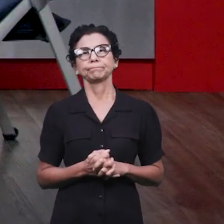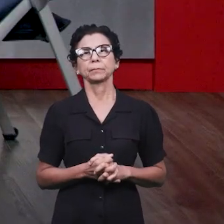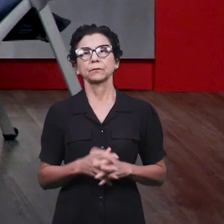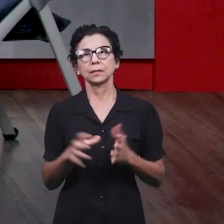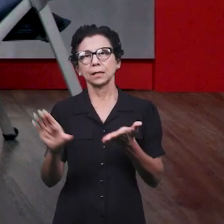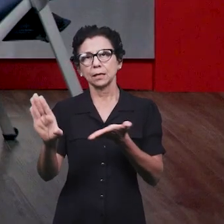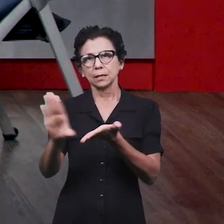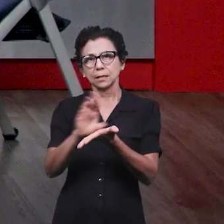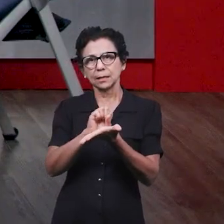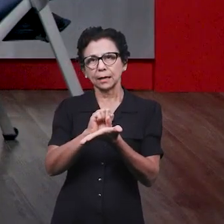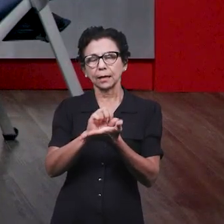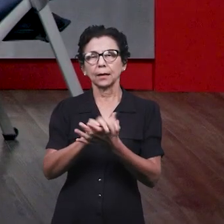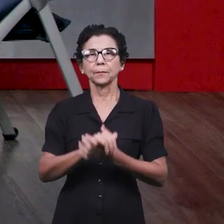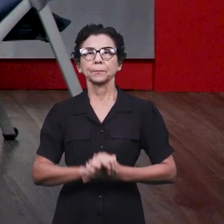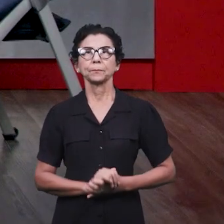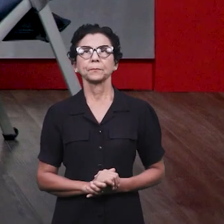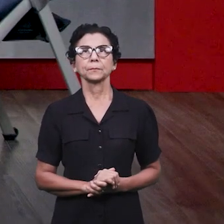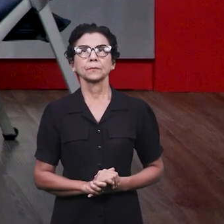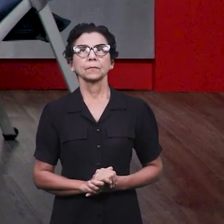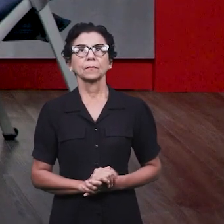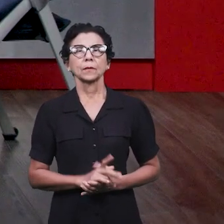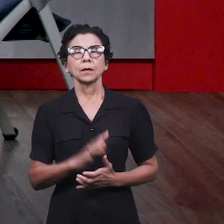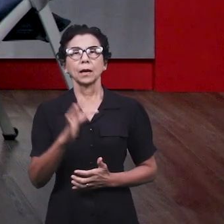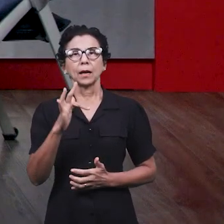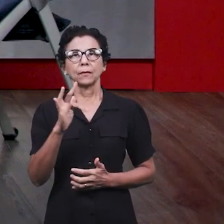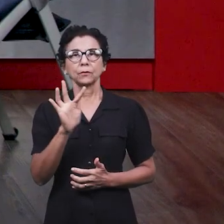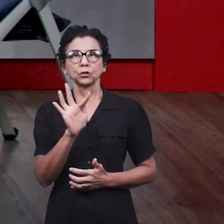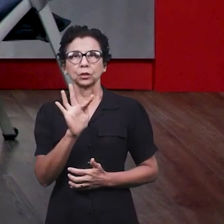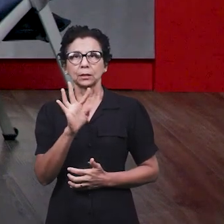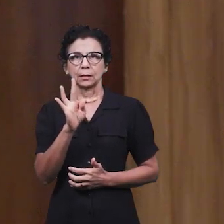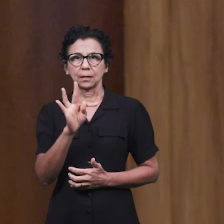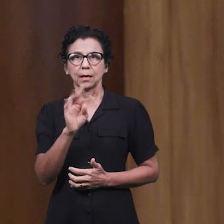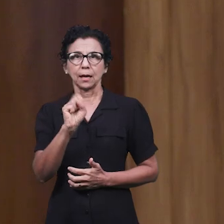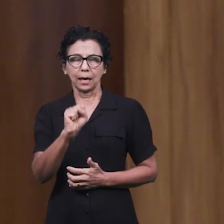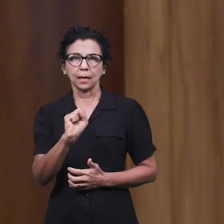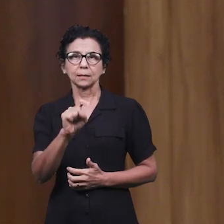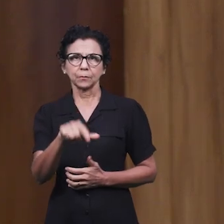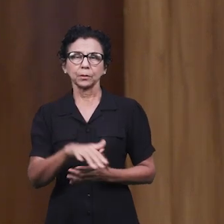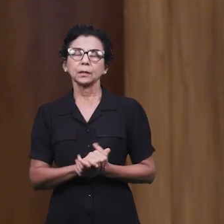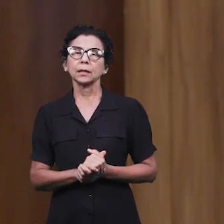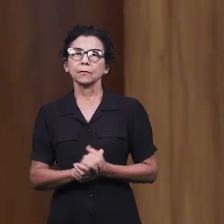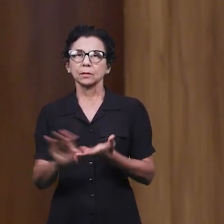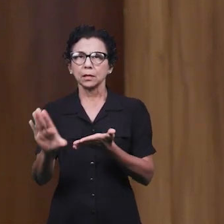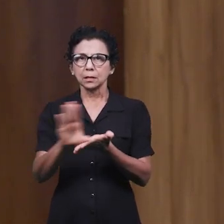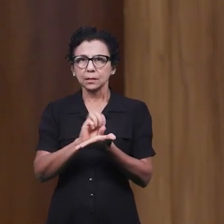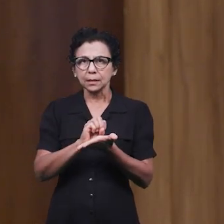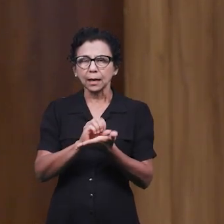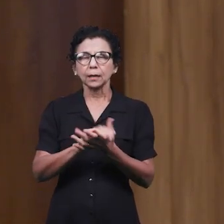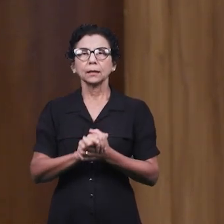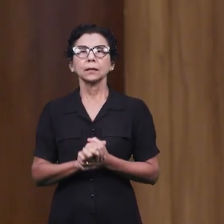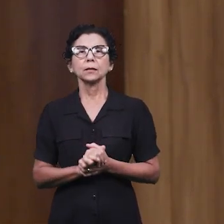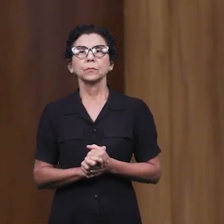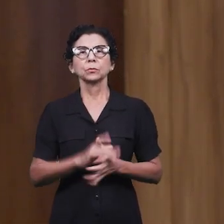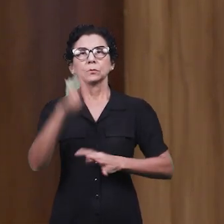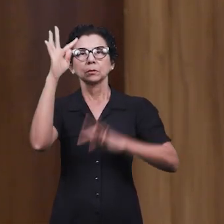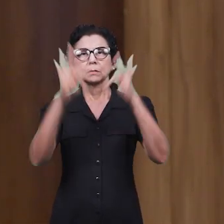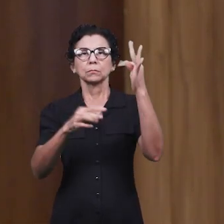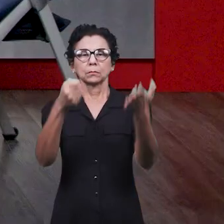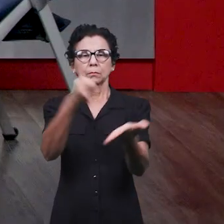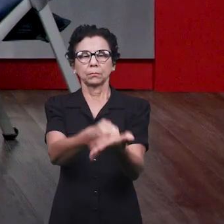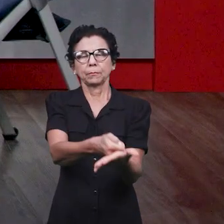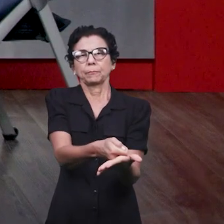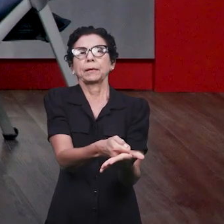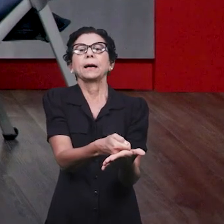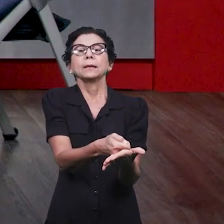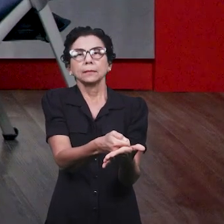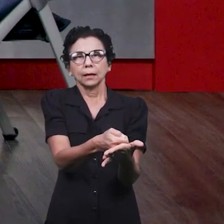caso do saque do FGTS, a finalidade exclusiva dele é para custear o tratamento. Exatamente, para custear o tratamento. Então, se tiver no laudo, a